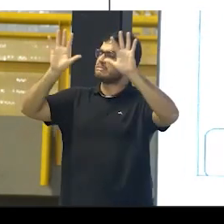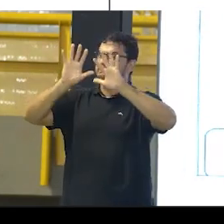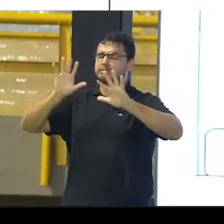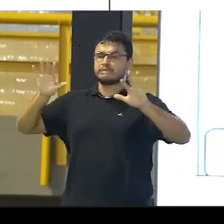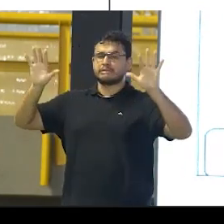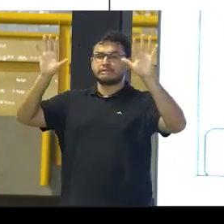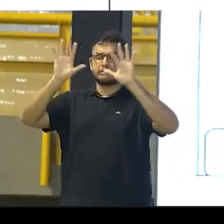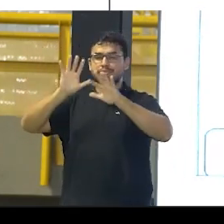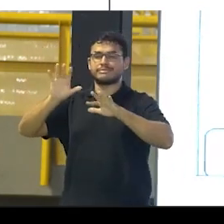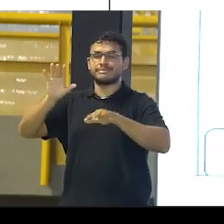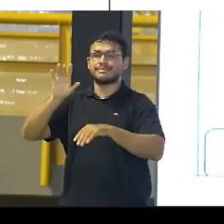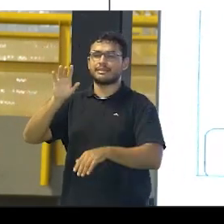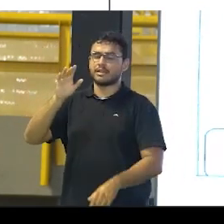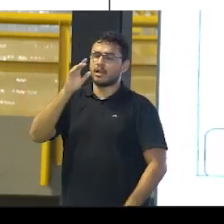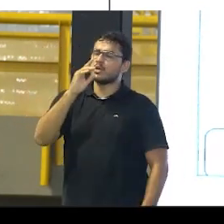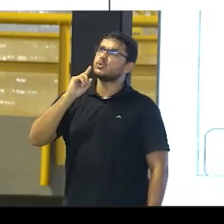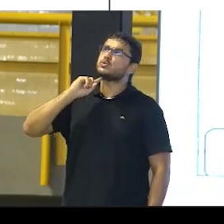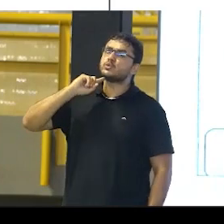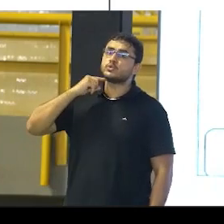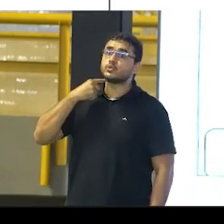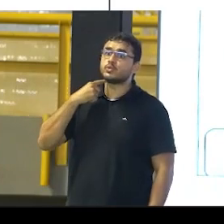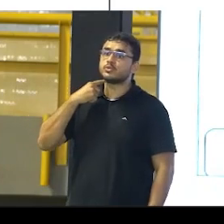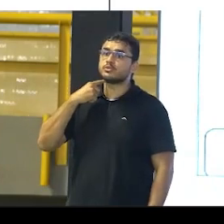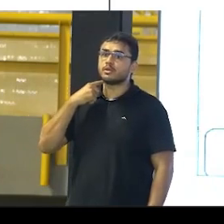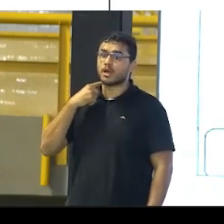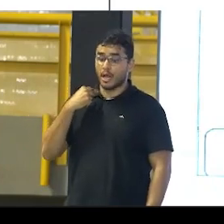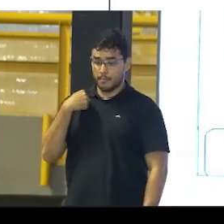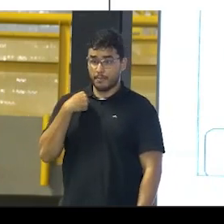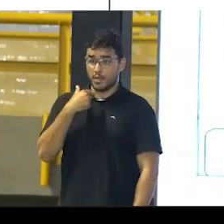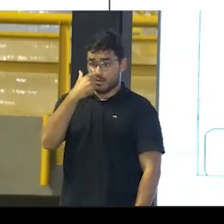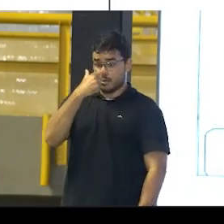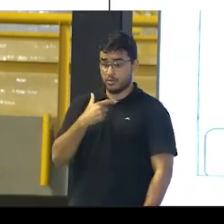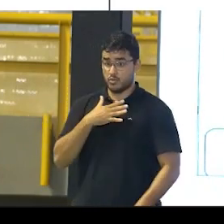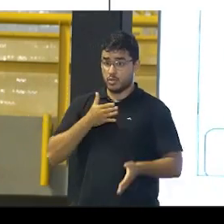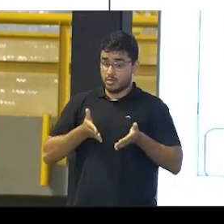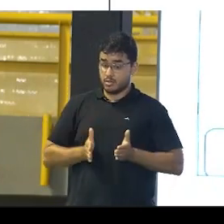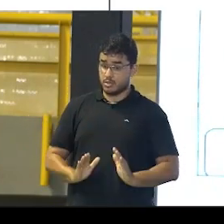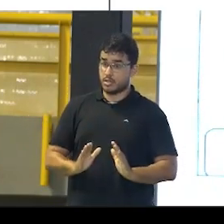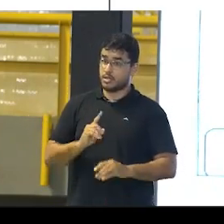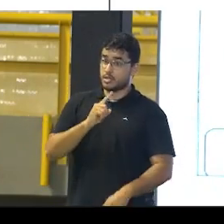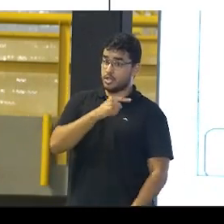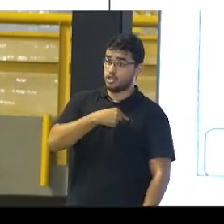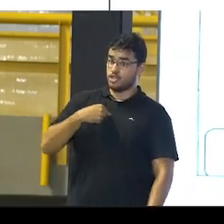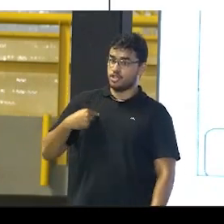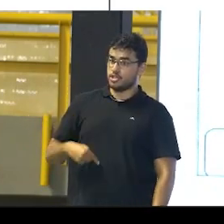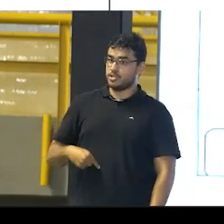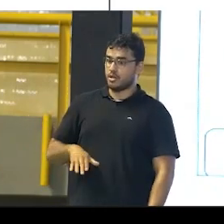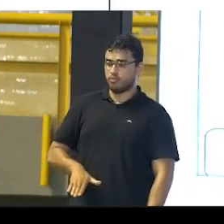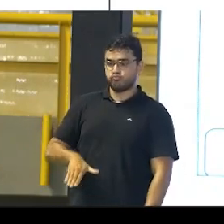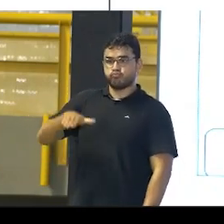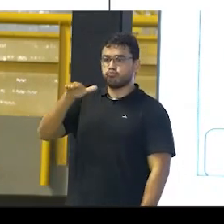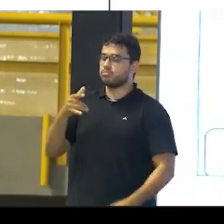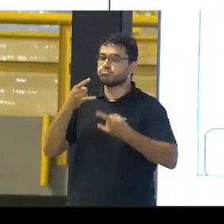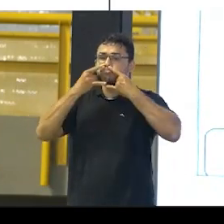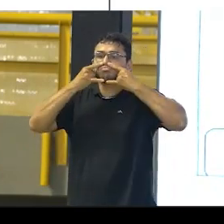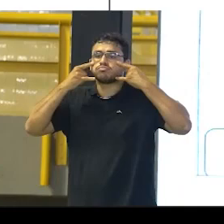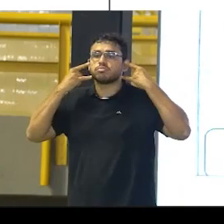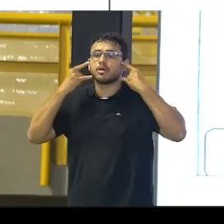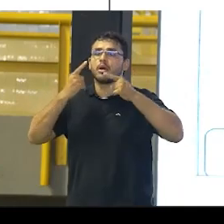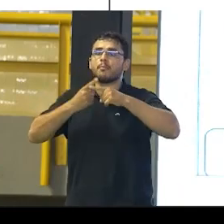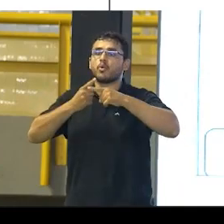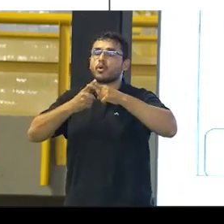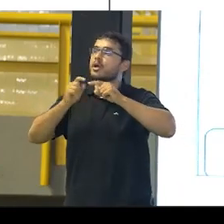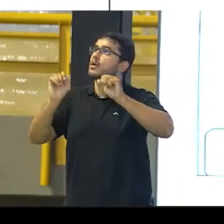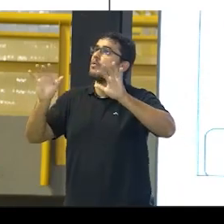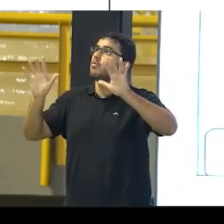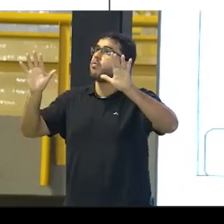porque há muito tempo o chinês, ao sair de casa, ele usa máscara como uma forma de se proteger da grande poluição que ocorre nas